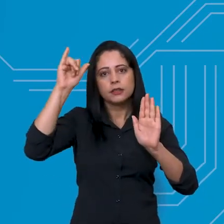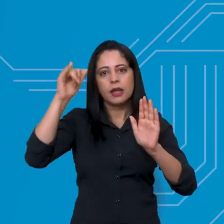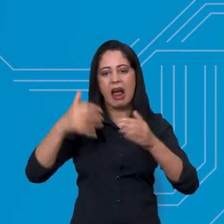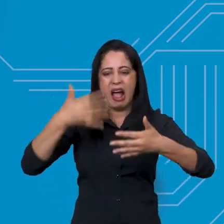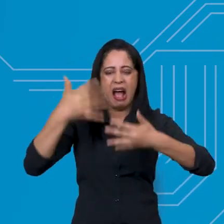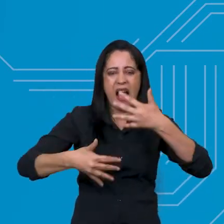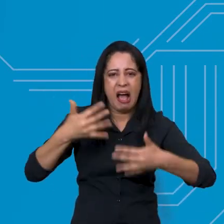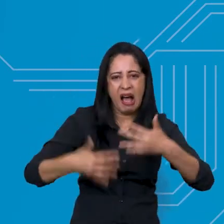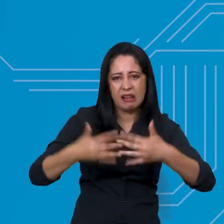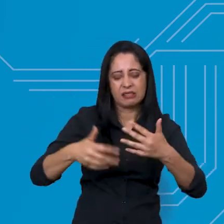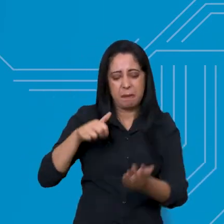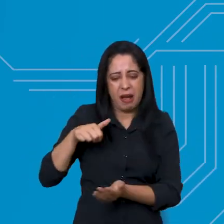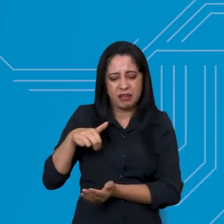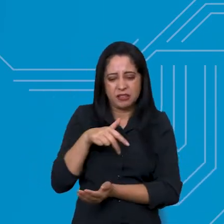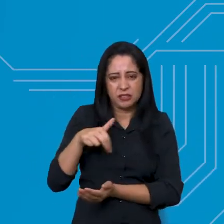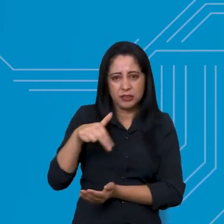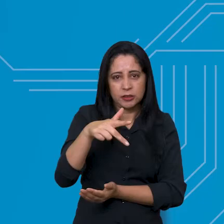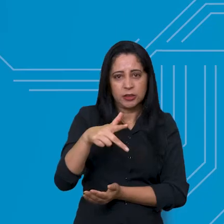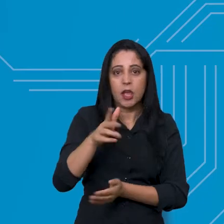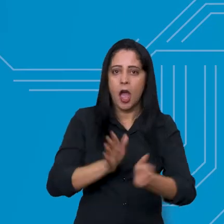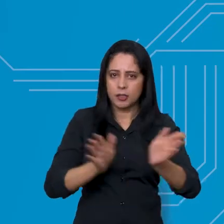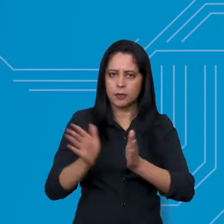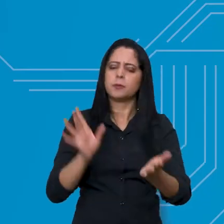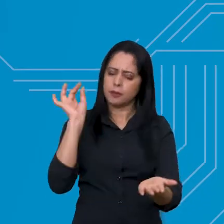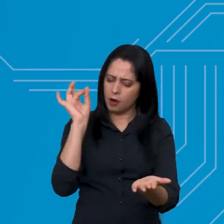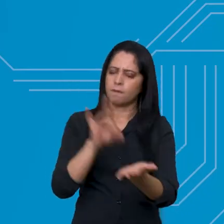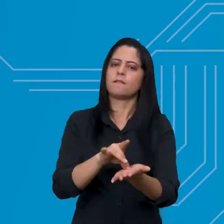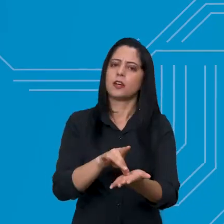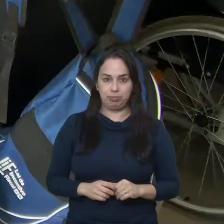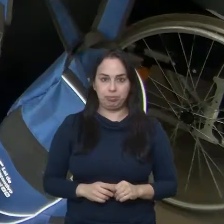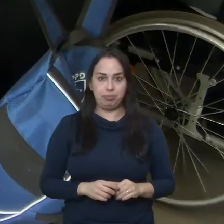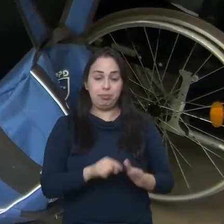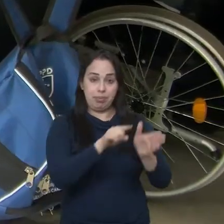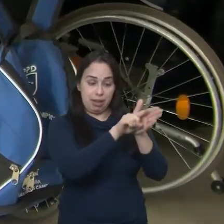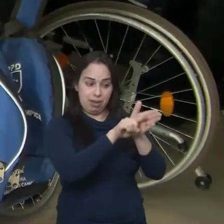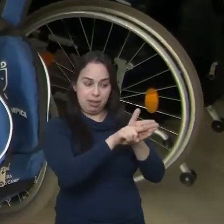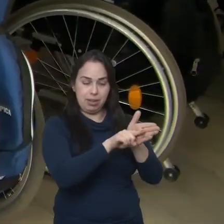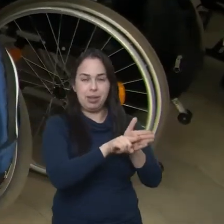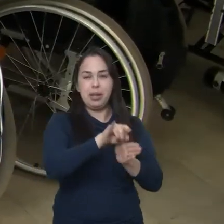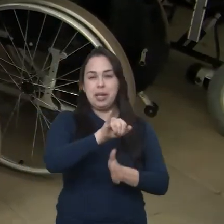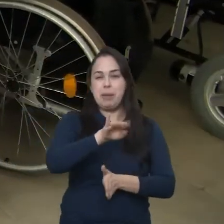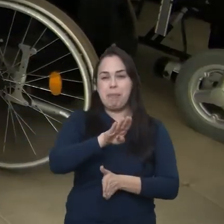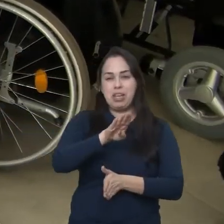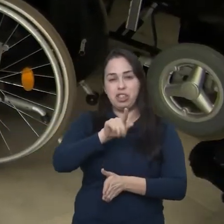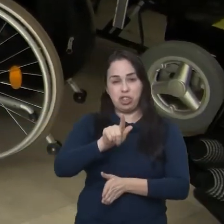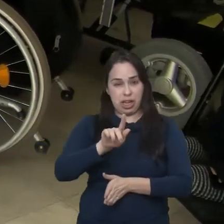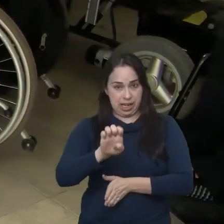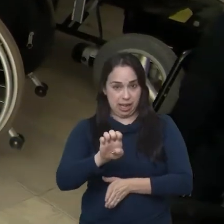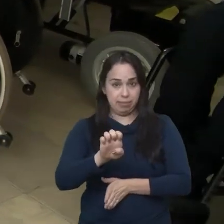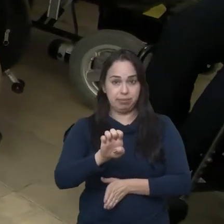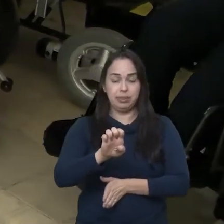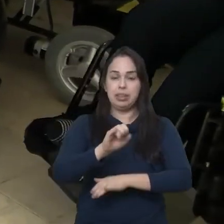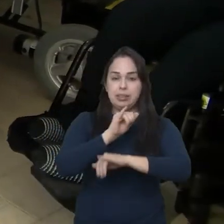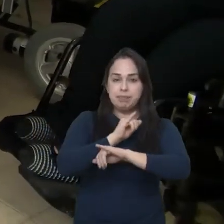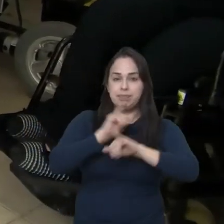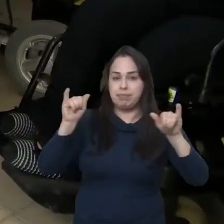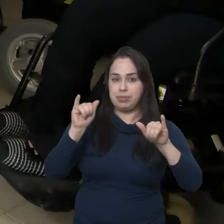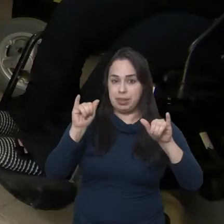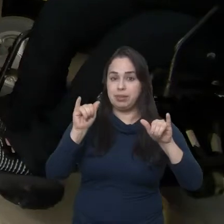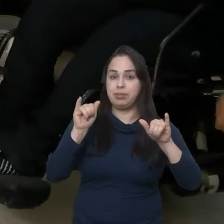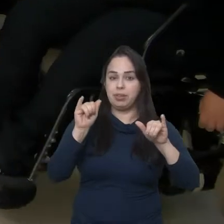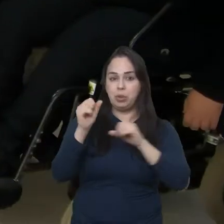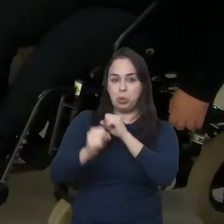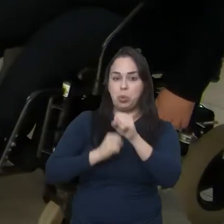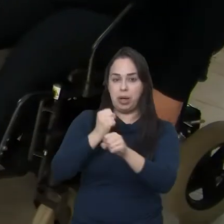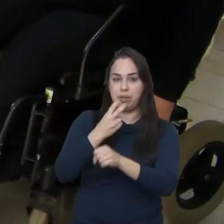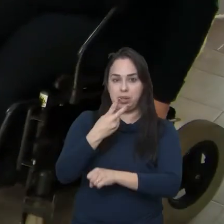essas barreiras arquitetônicas e promover de fato a inclusão. De acordo com dados do último censo feito no país pelo